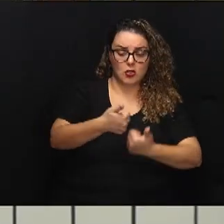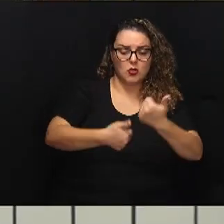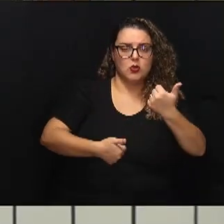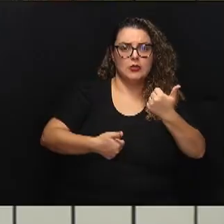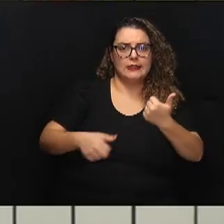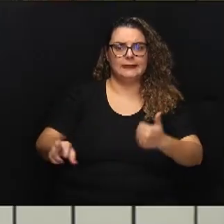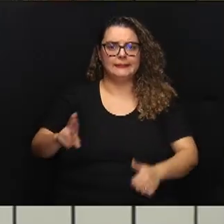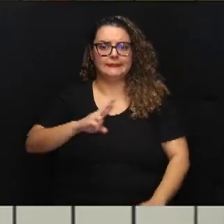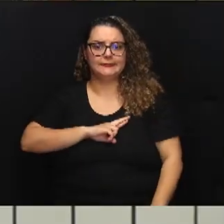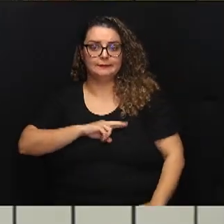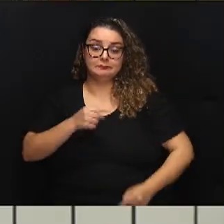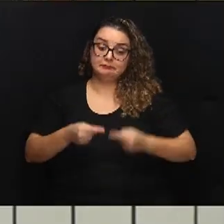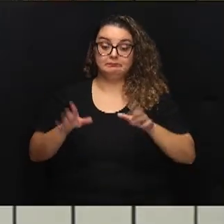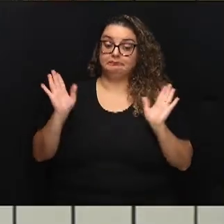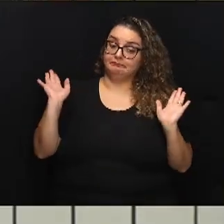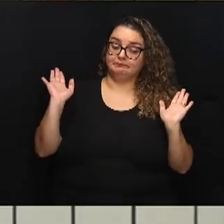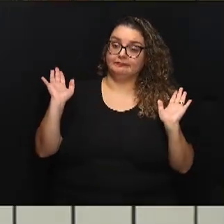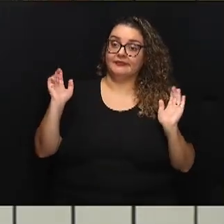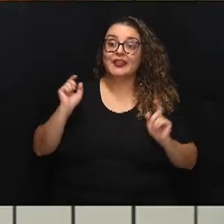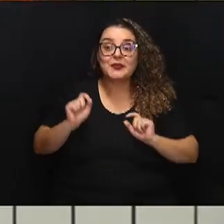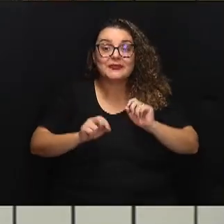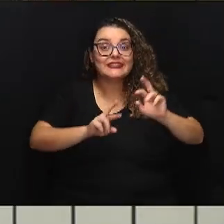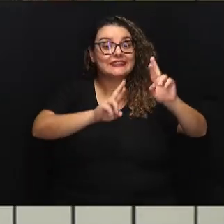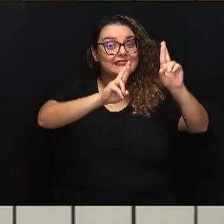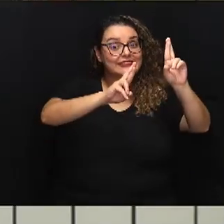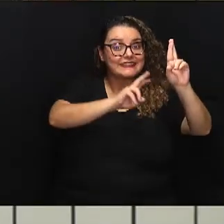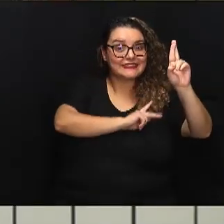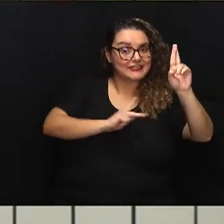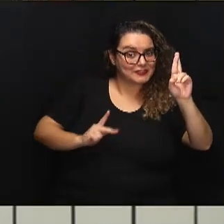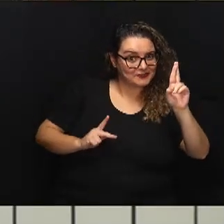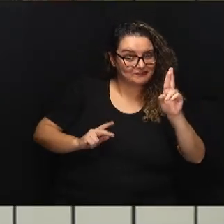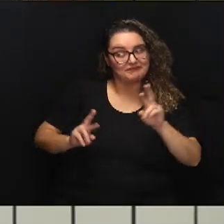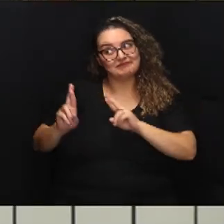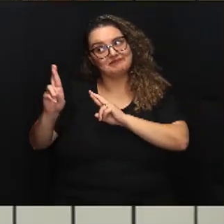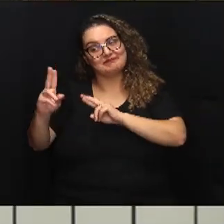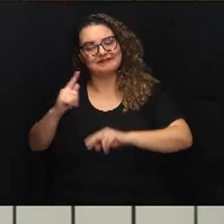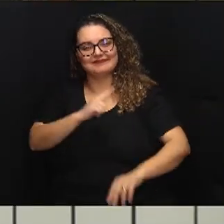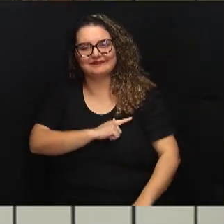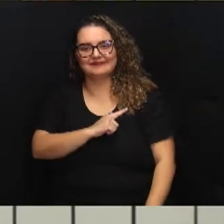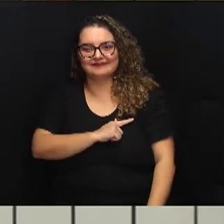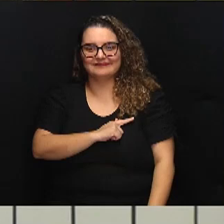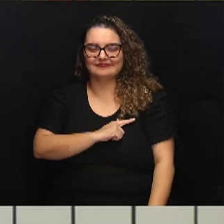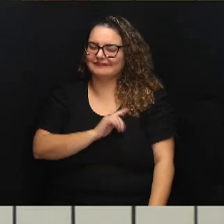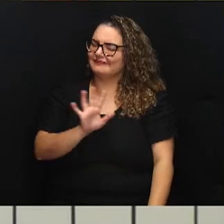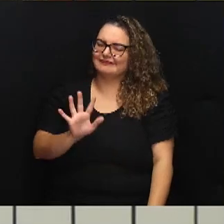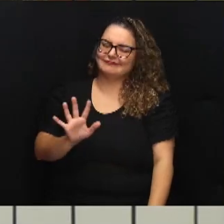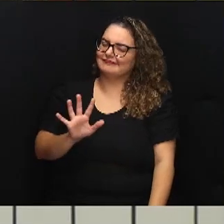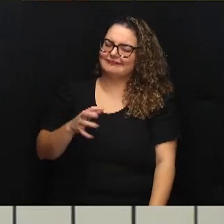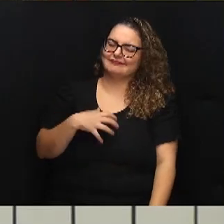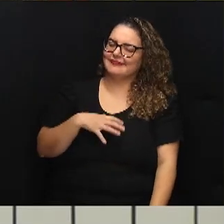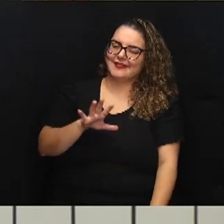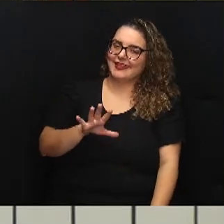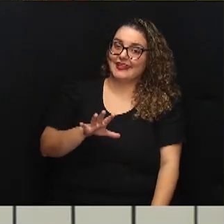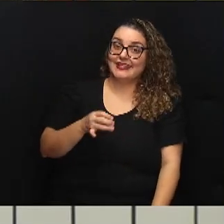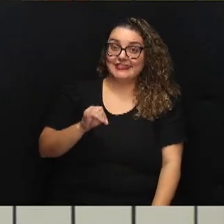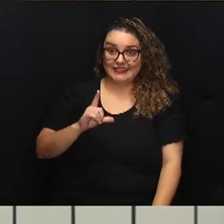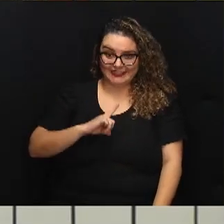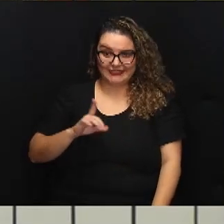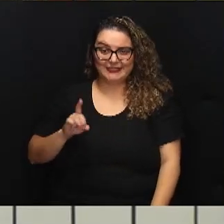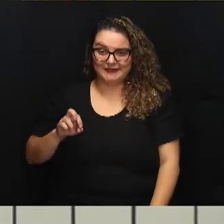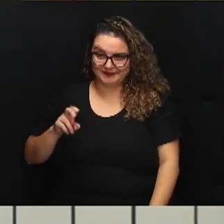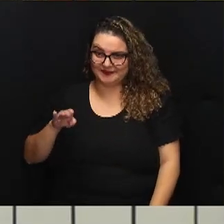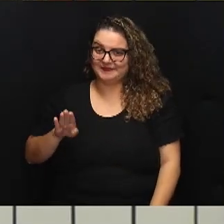religião não se discute, mas para quem torce para a Ponte ou para o Guarani, não é bem assim, viu? Se tem derby,